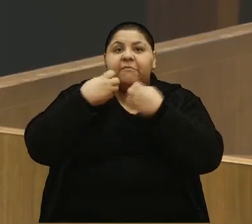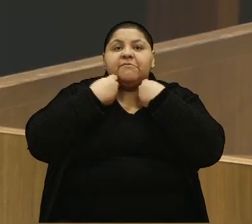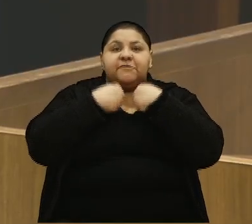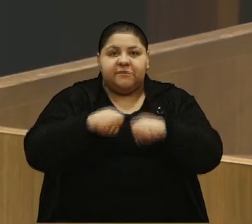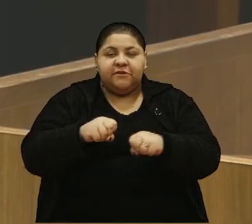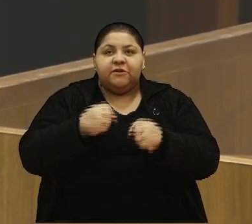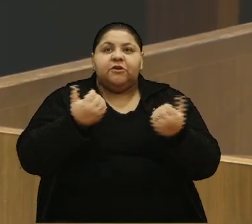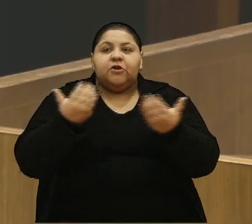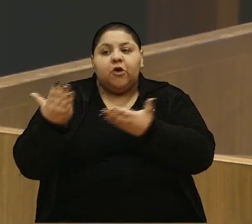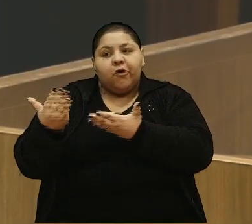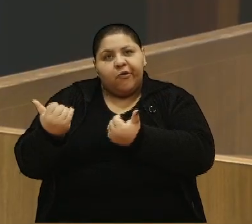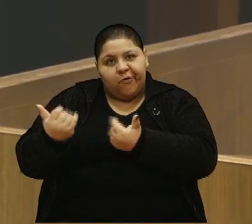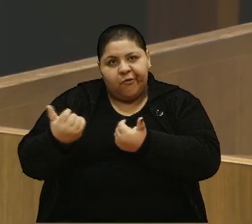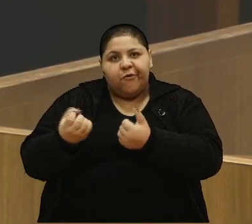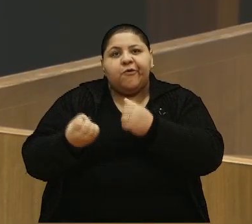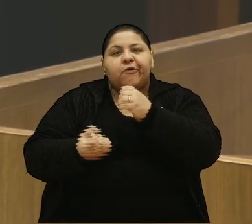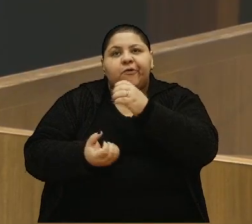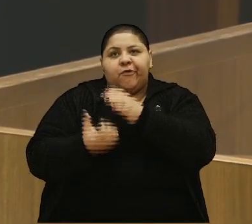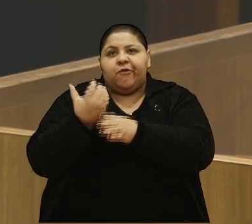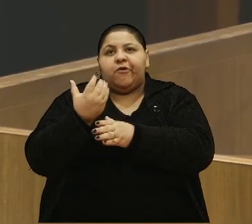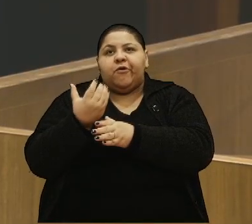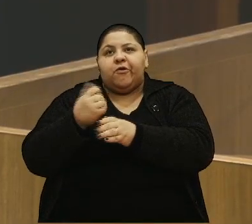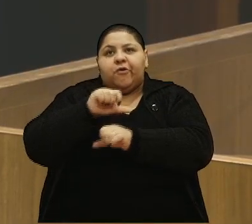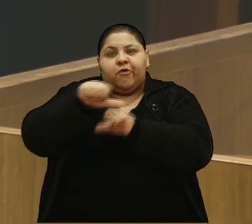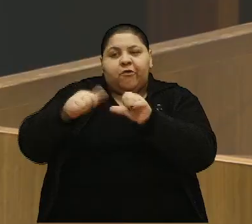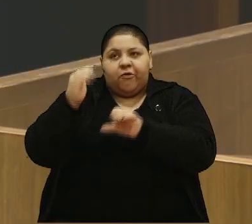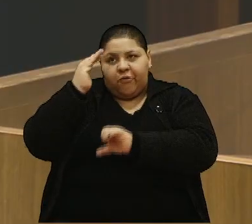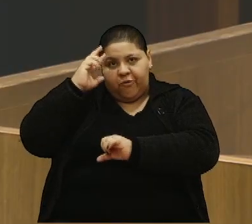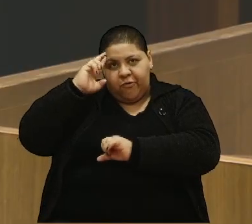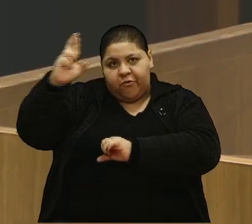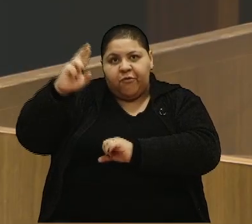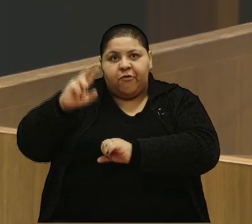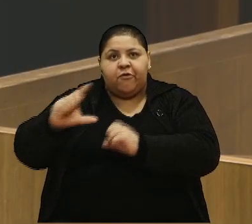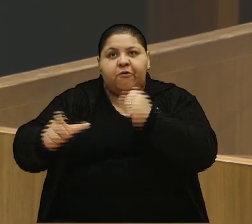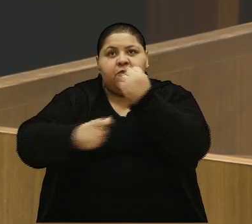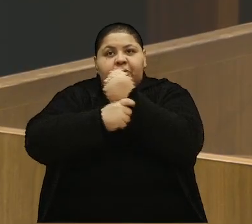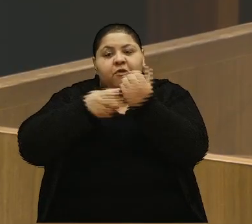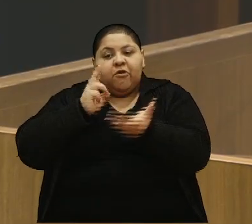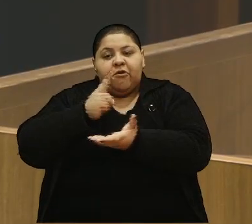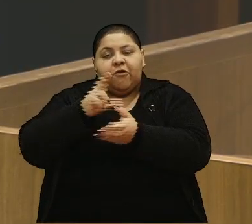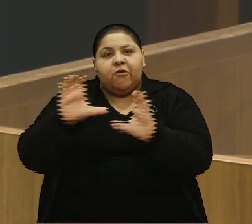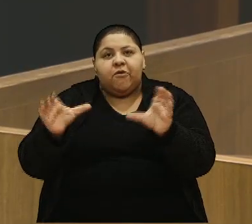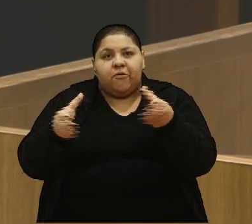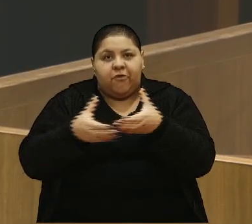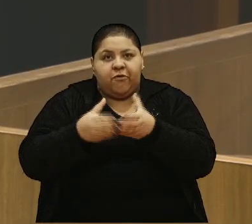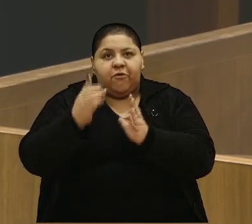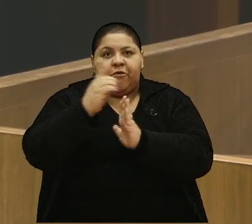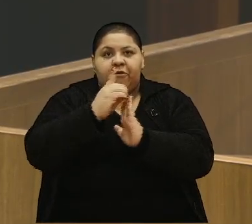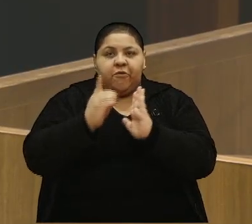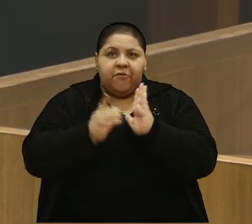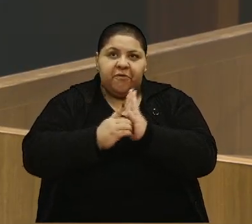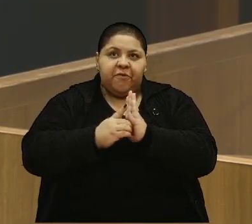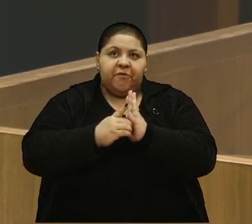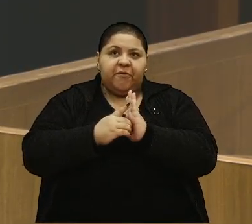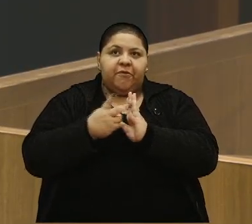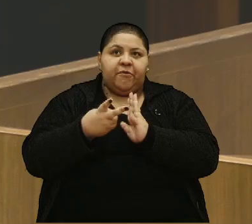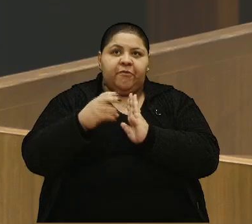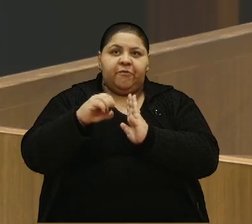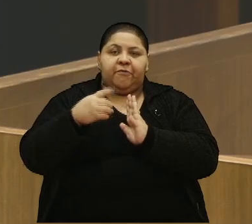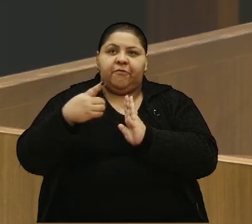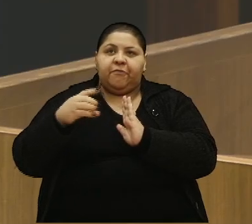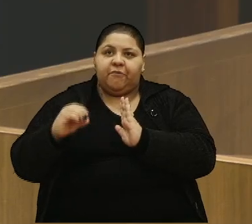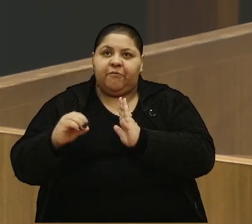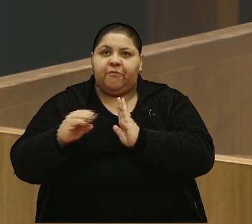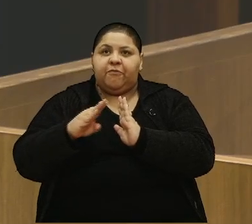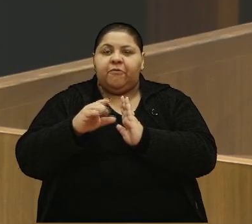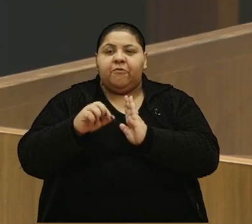Os jovens formados se tornaram chefes, garantindo a continuidade do grupo. Na década de 2010, o Barão